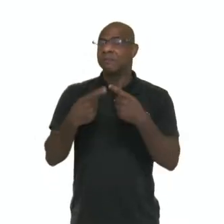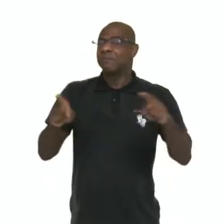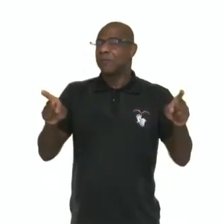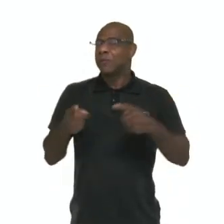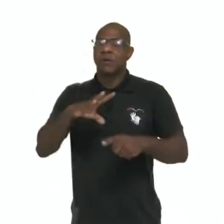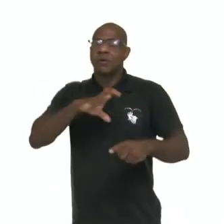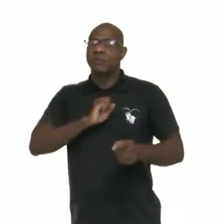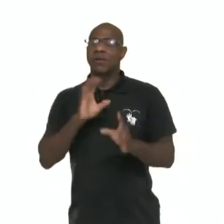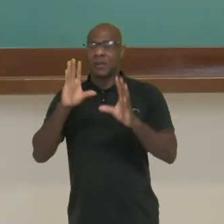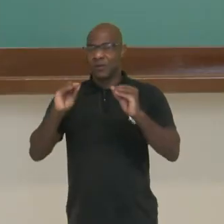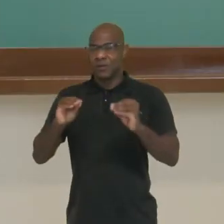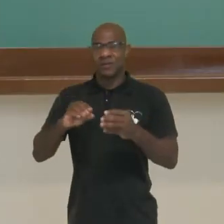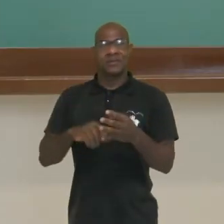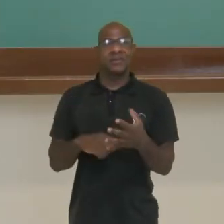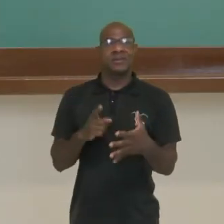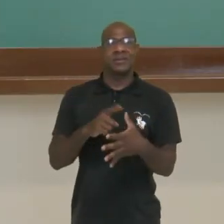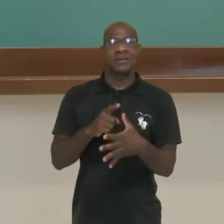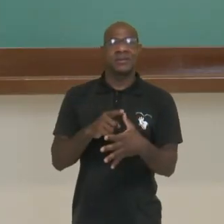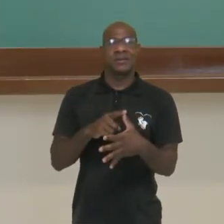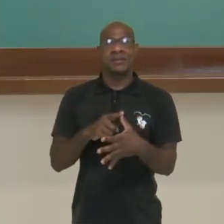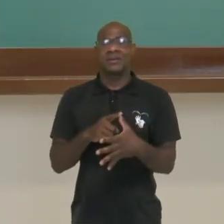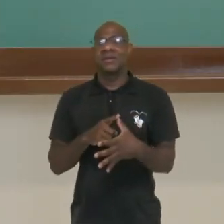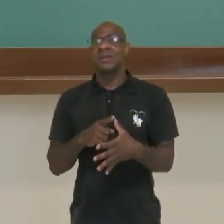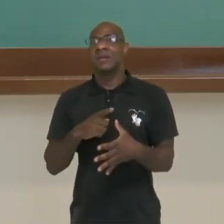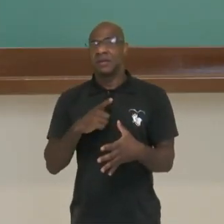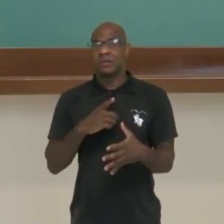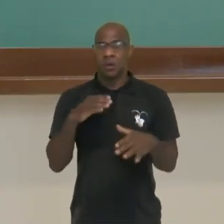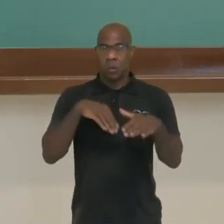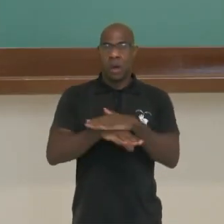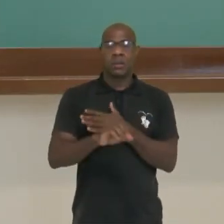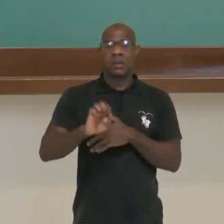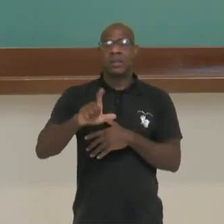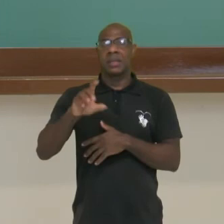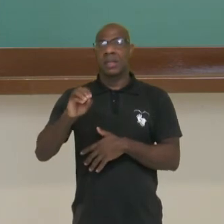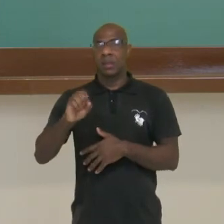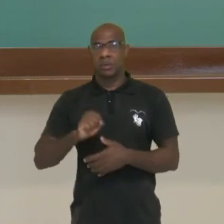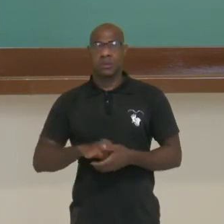E I collect stamps. Eu coleciono selos, ok?